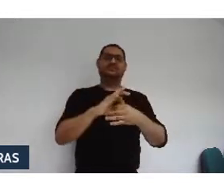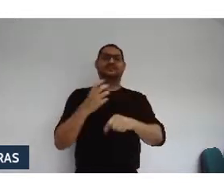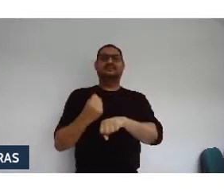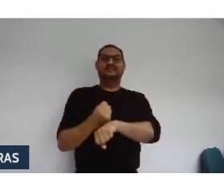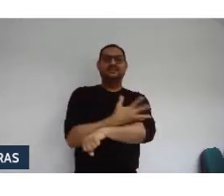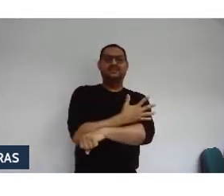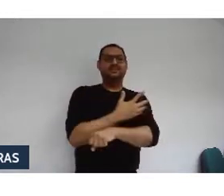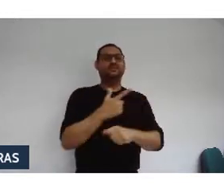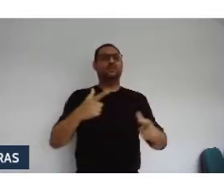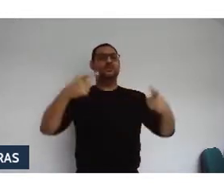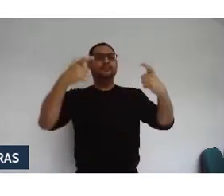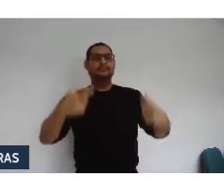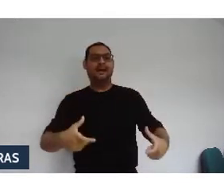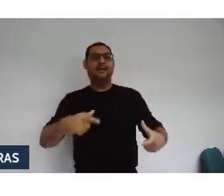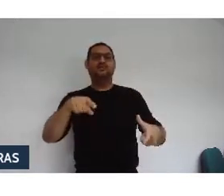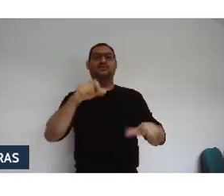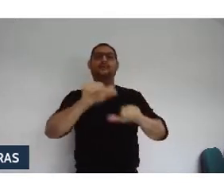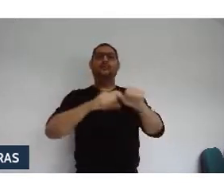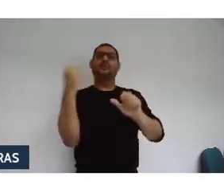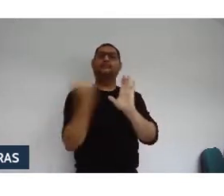o que ele se torna.